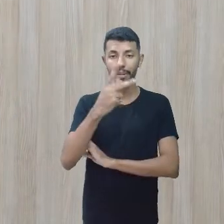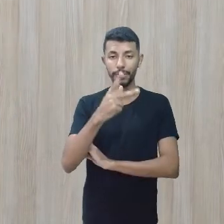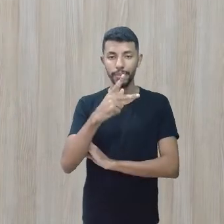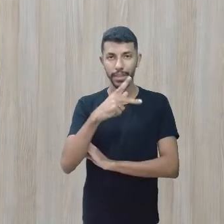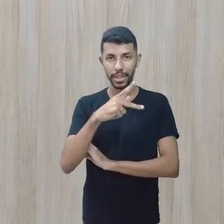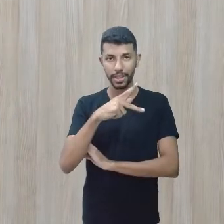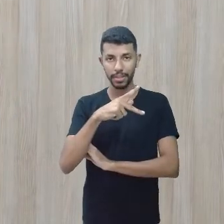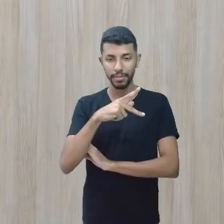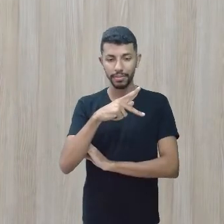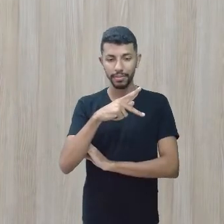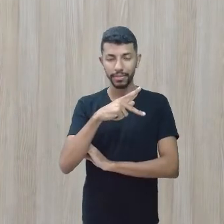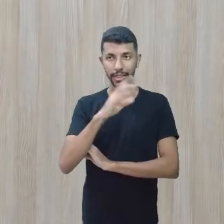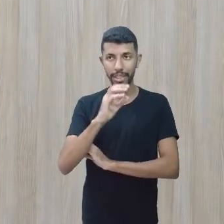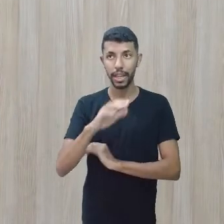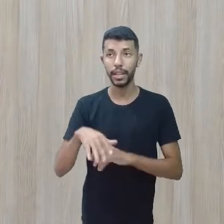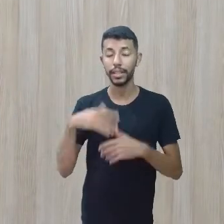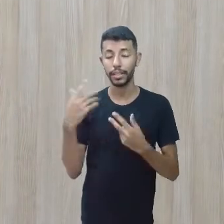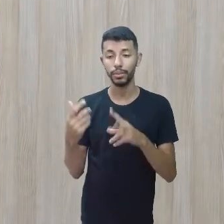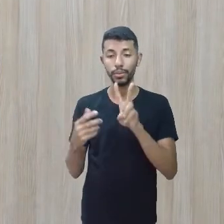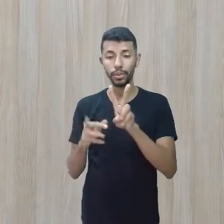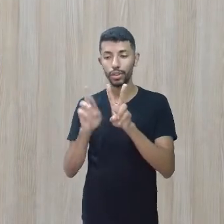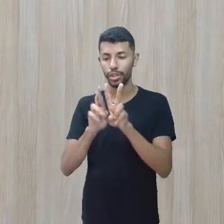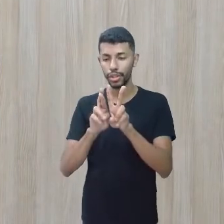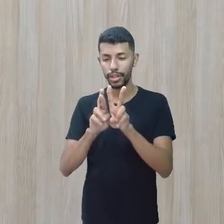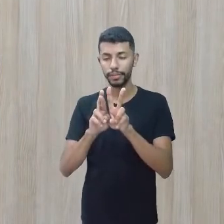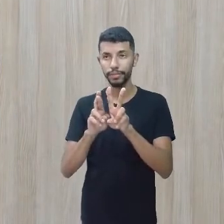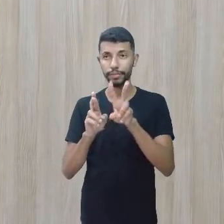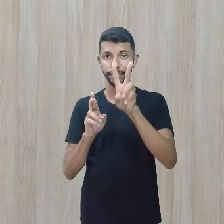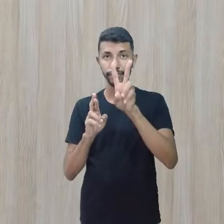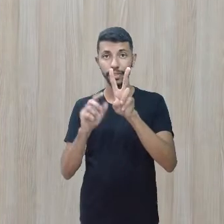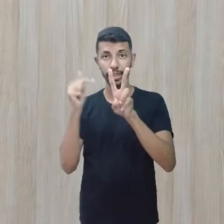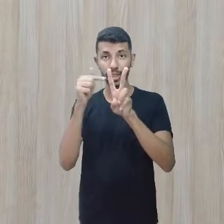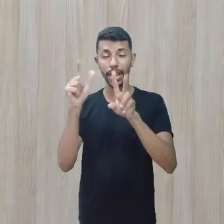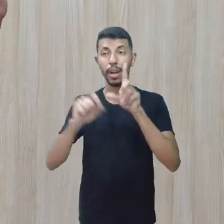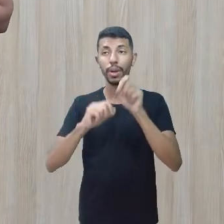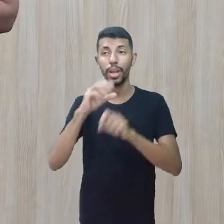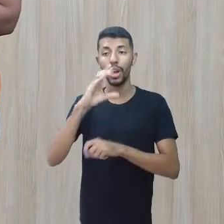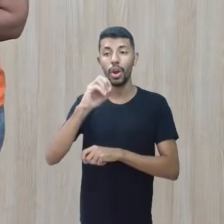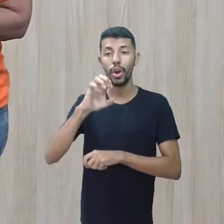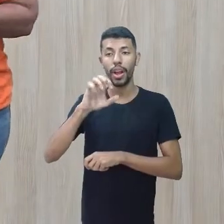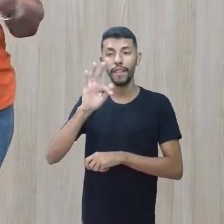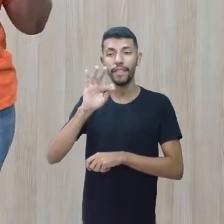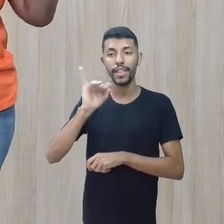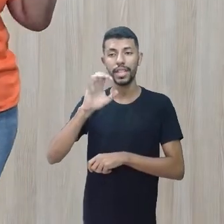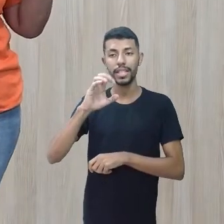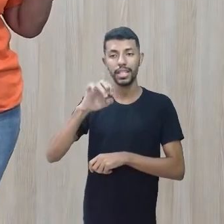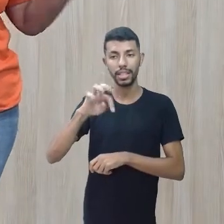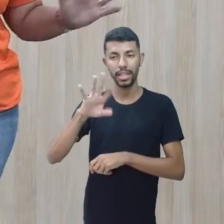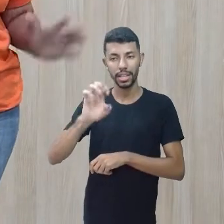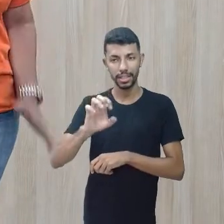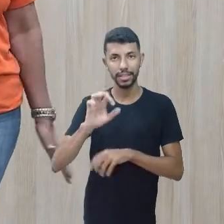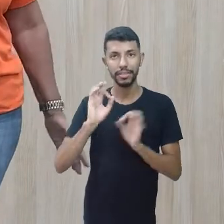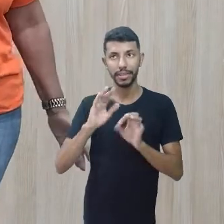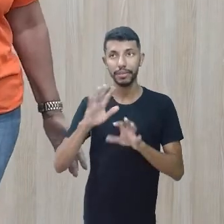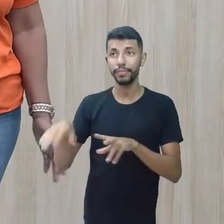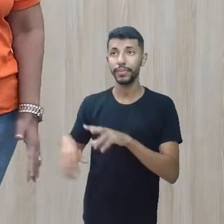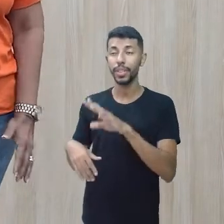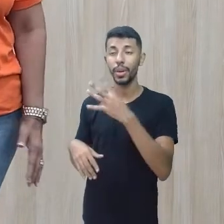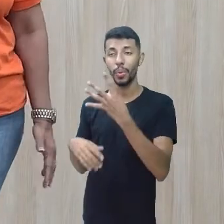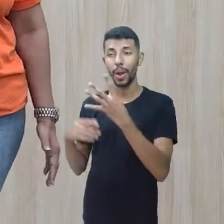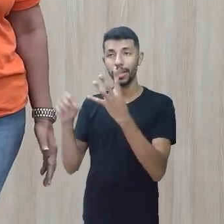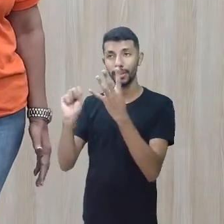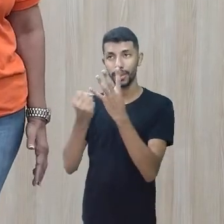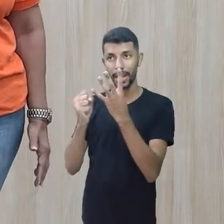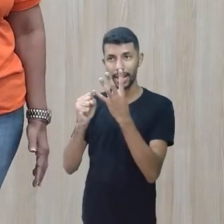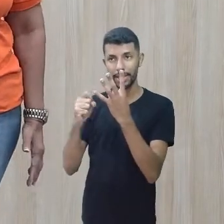chamar 2 de coeficiente de R. O 4 está acompanhando o S, eu vou chamar 4 de coeficiente de F. Até aí, tudo bem? Vamos